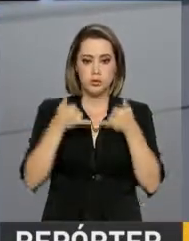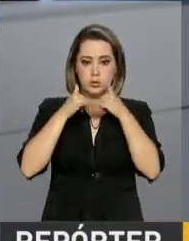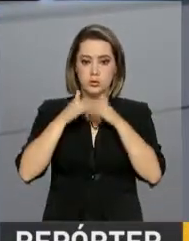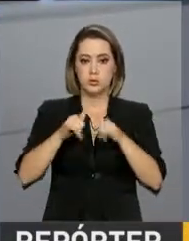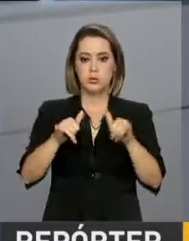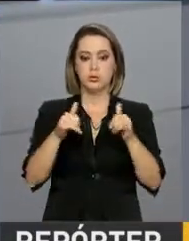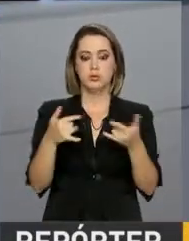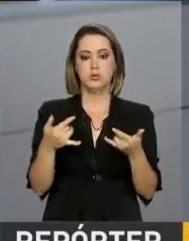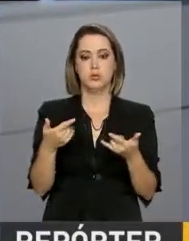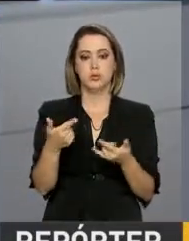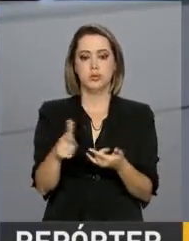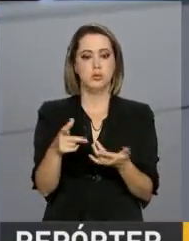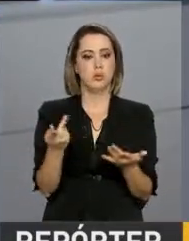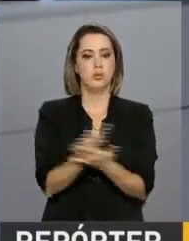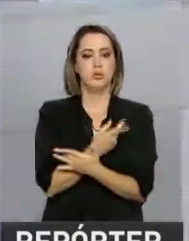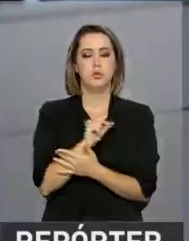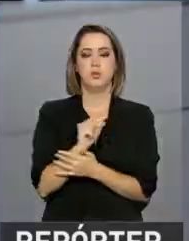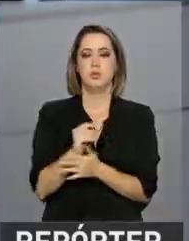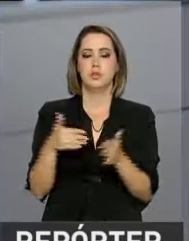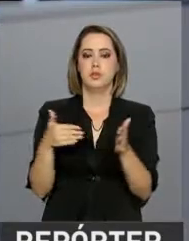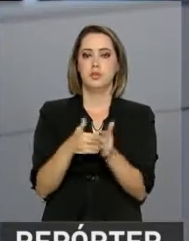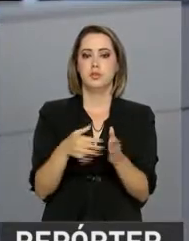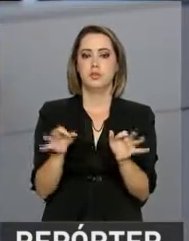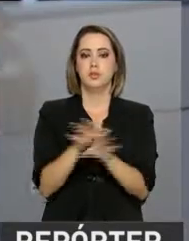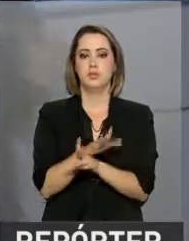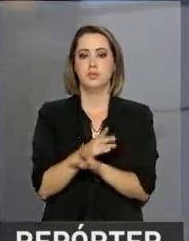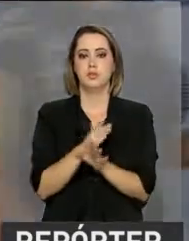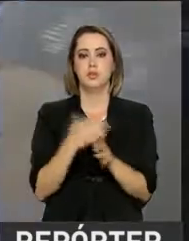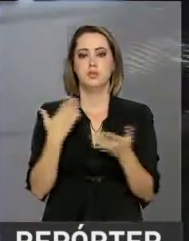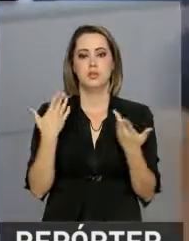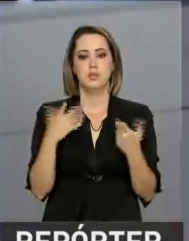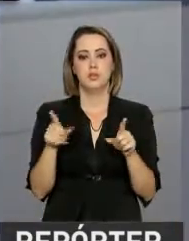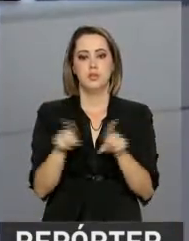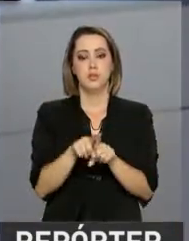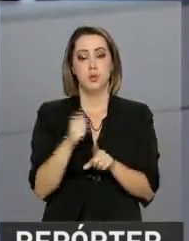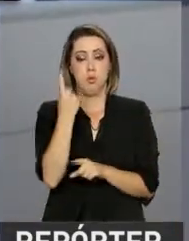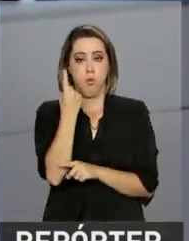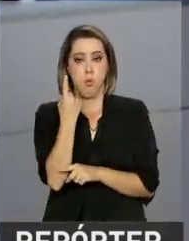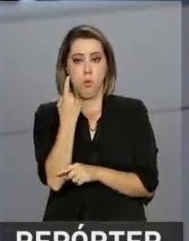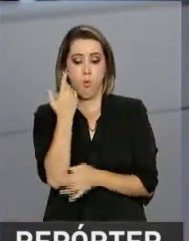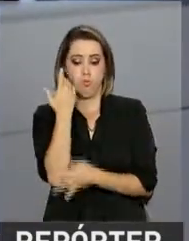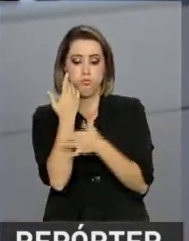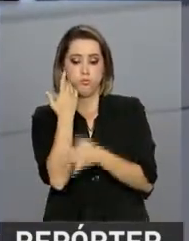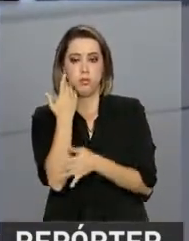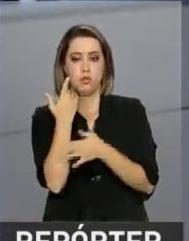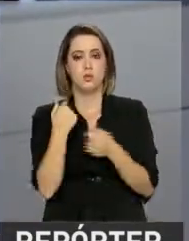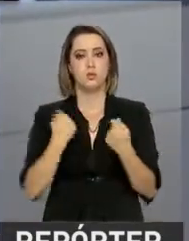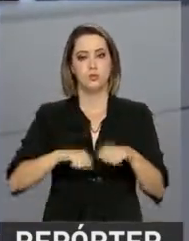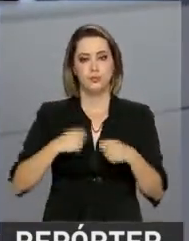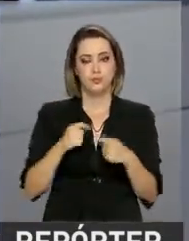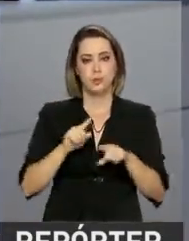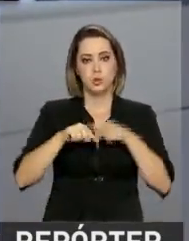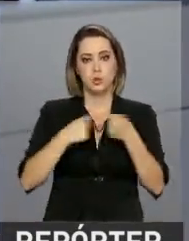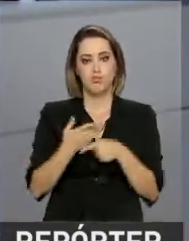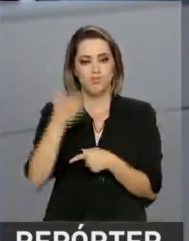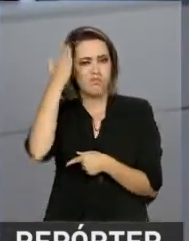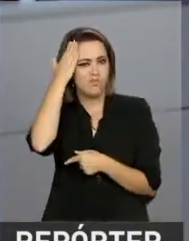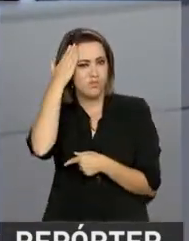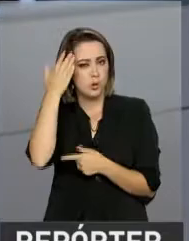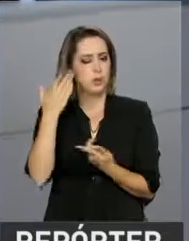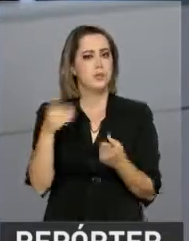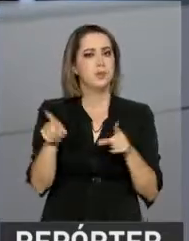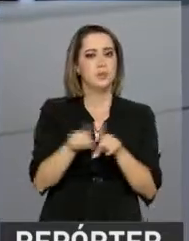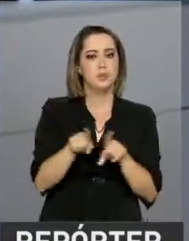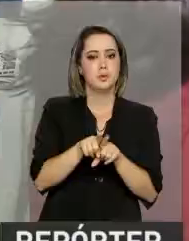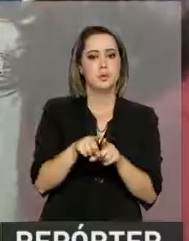não conseguiu ser realizada até o final. Um bateu o bracinho e aí luxou, teve que engessar. E a outra bateu a cabecinha e